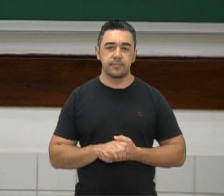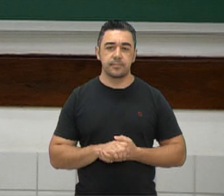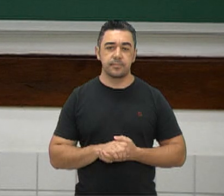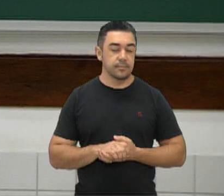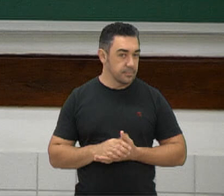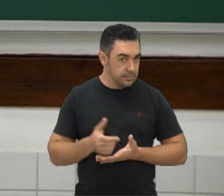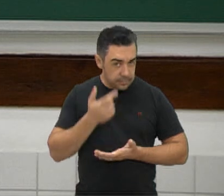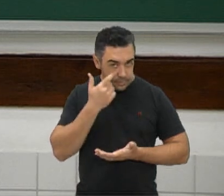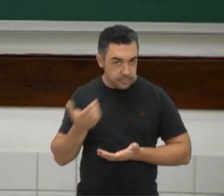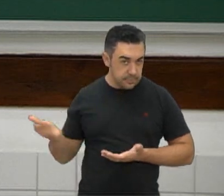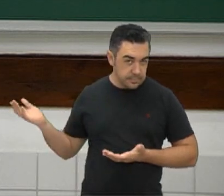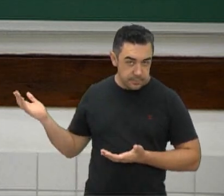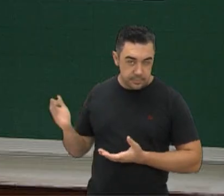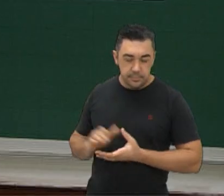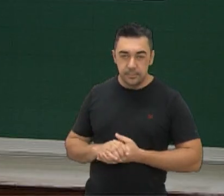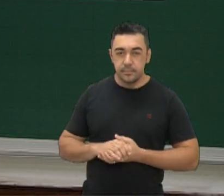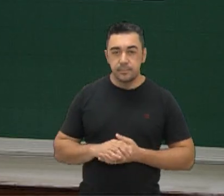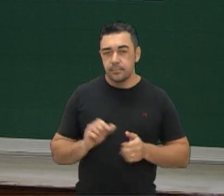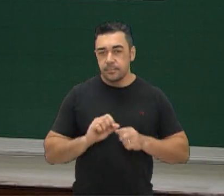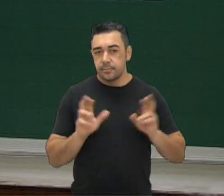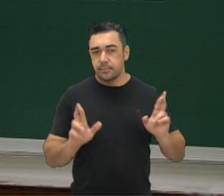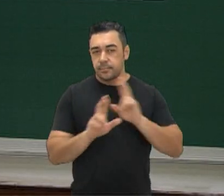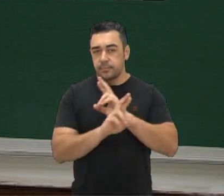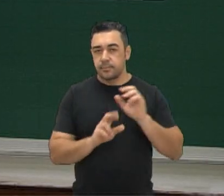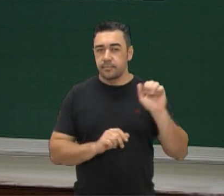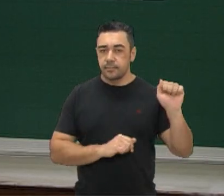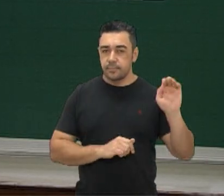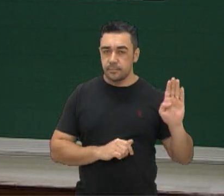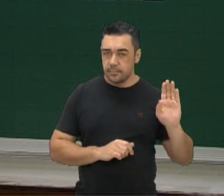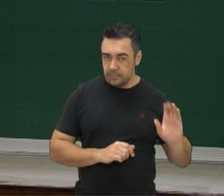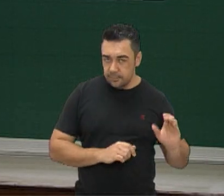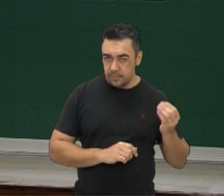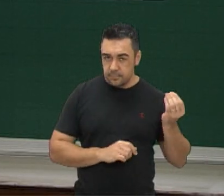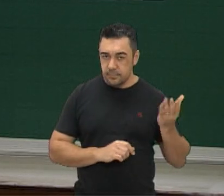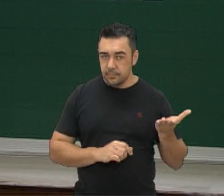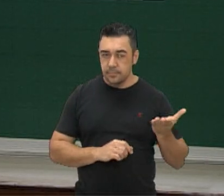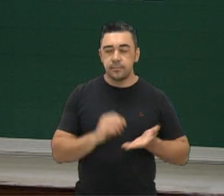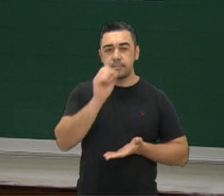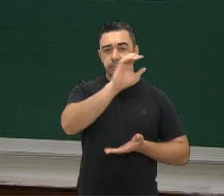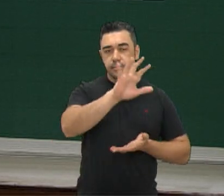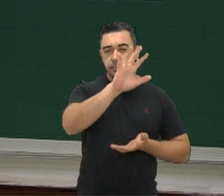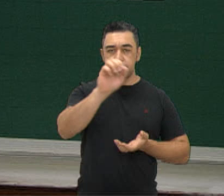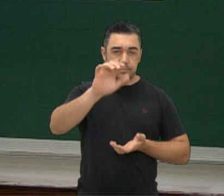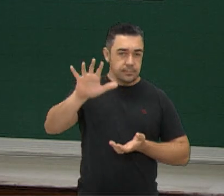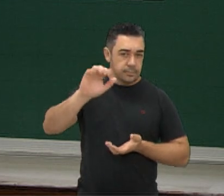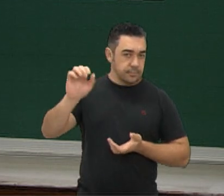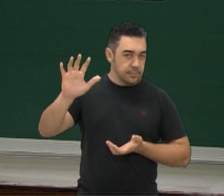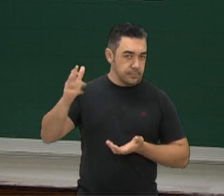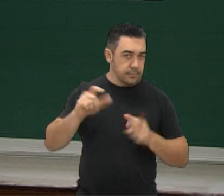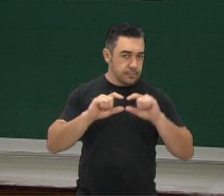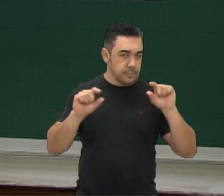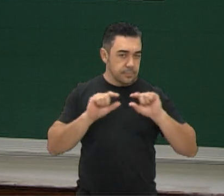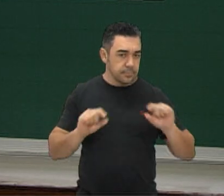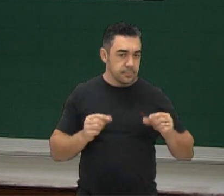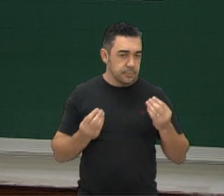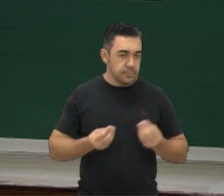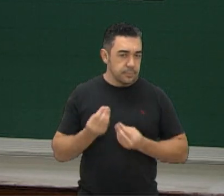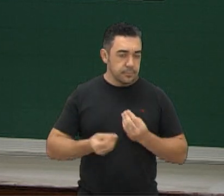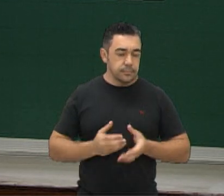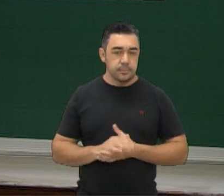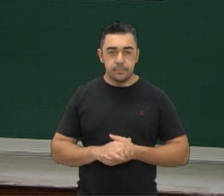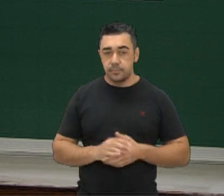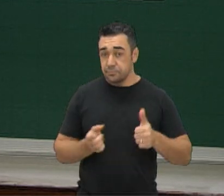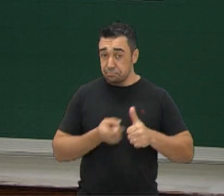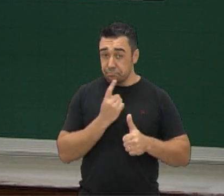A ver, então, como relacionamos então essas imagens a las frases, né? Olha só,